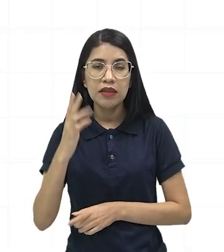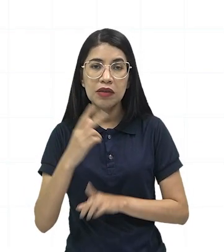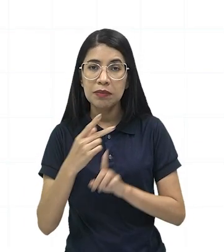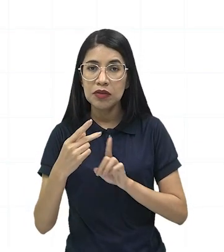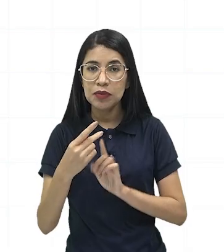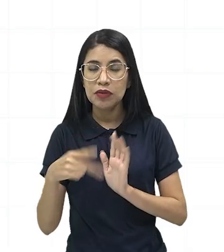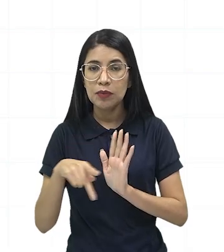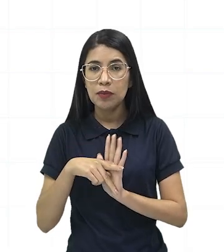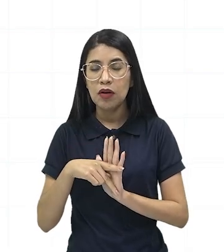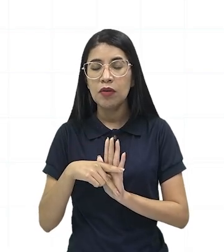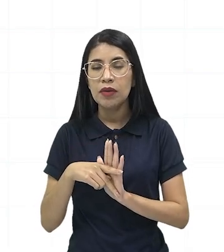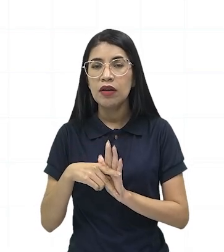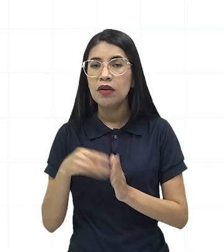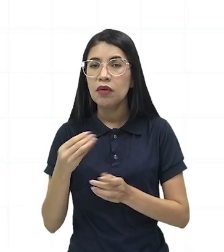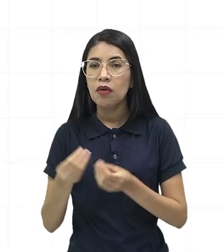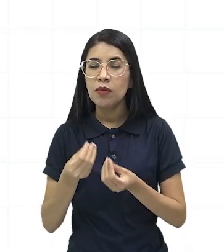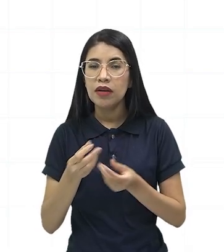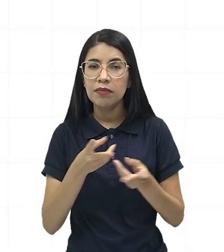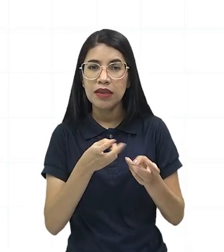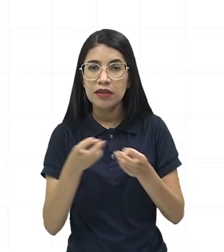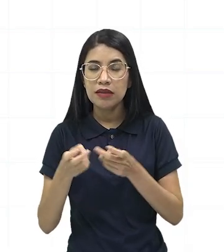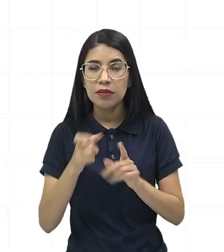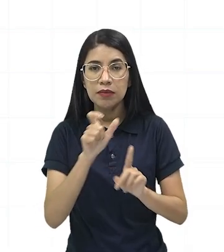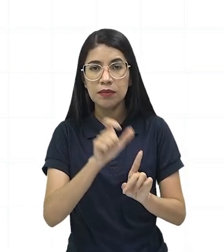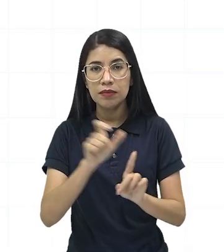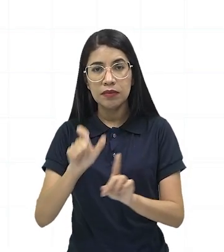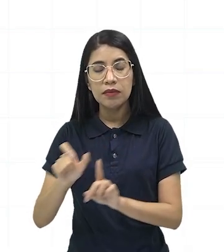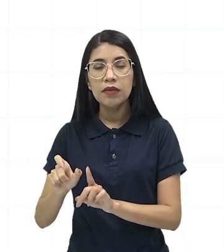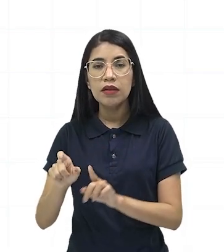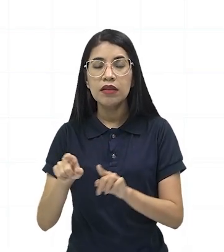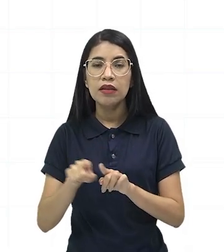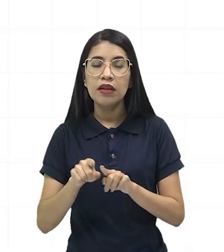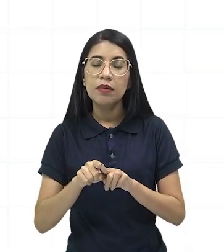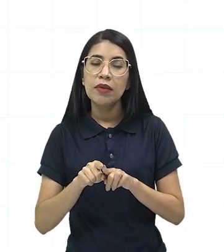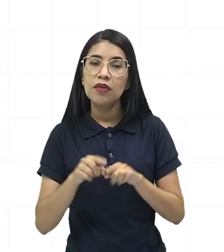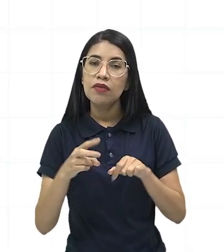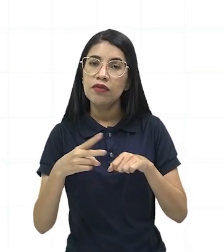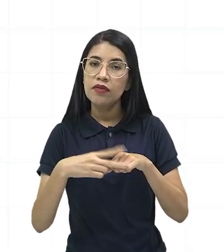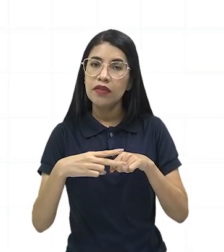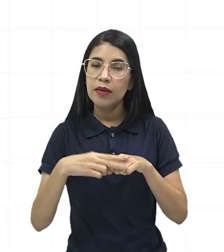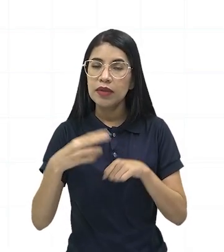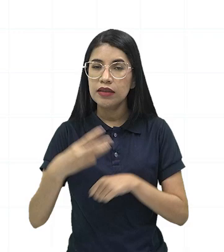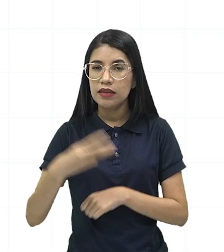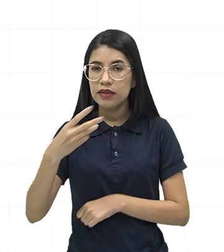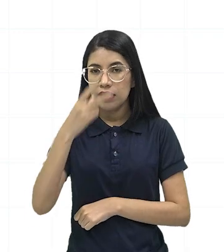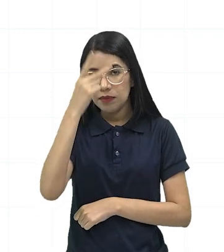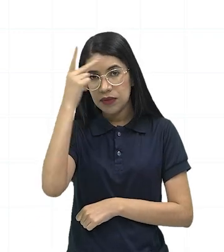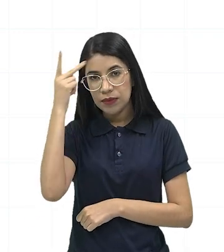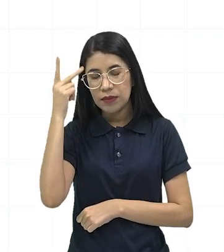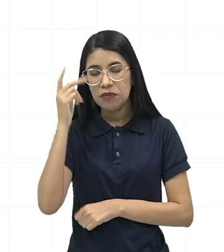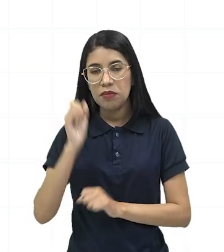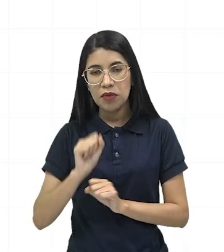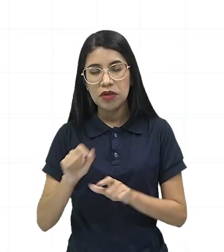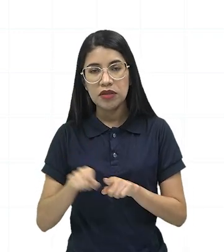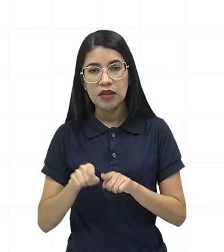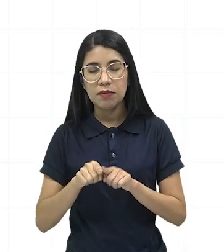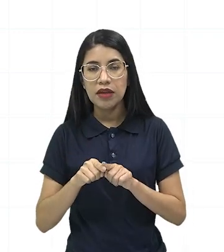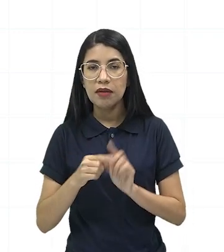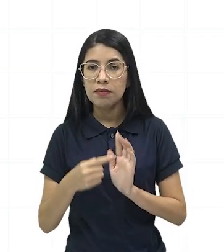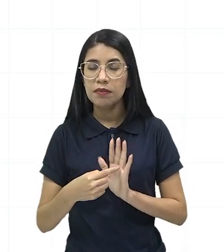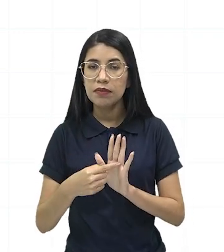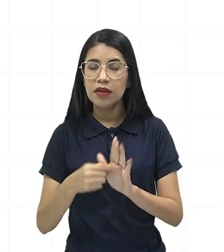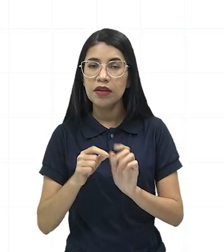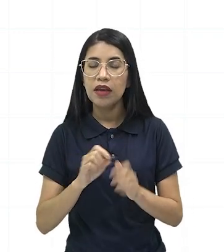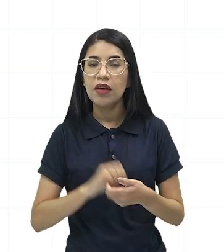observa dos personagens. Então, os verbos vão estar em terceira pessoa, assim como pode aparecer o